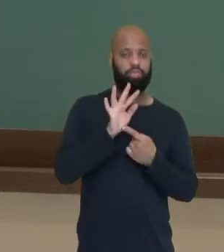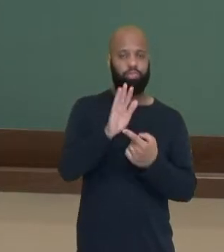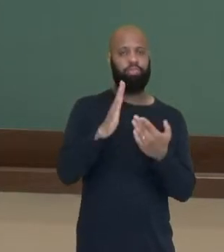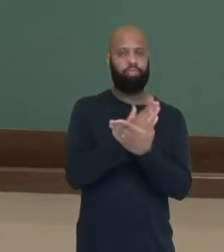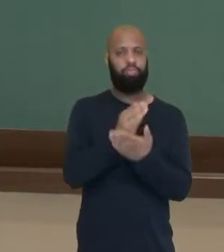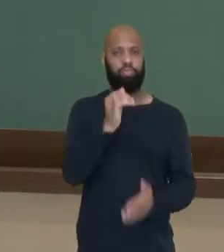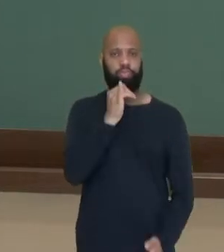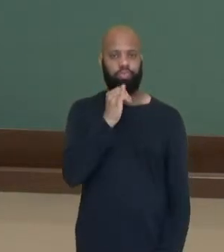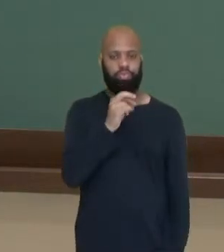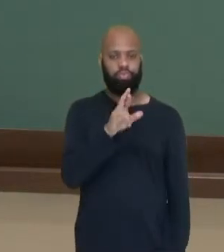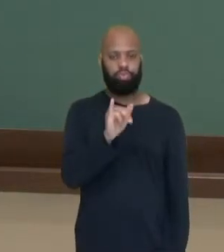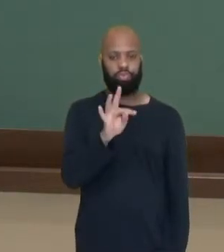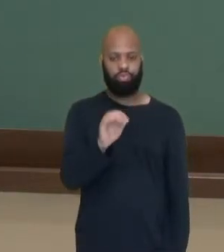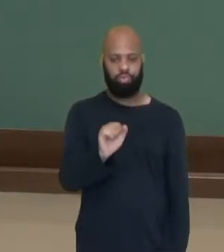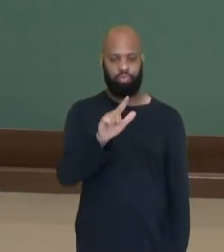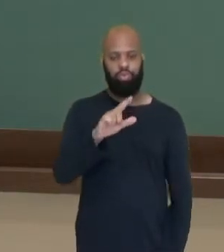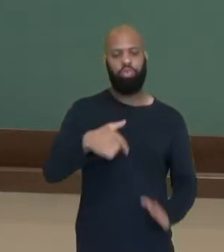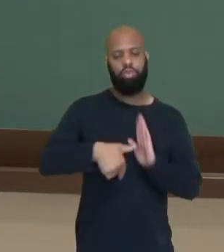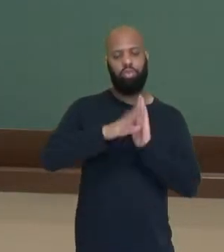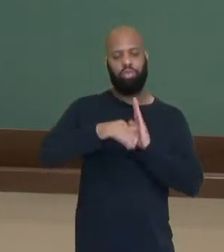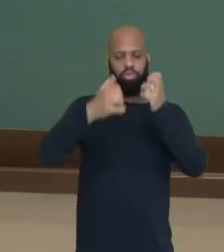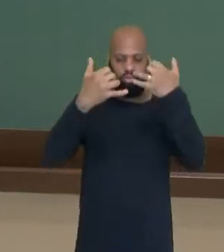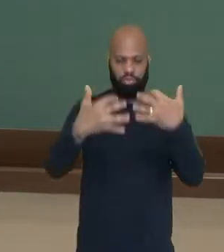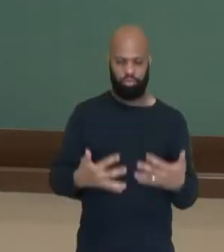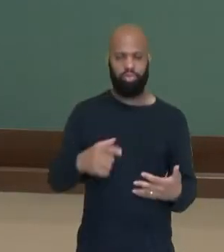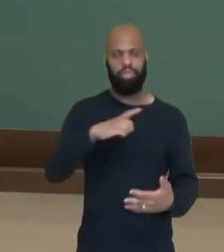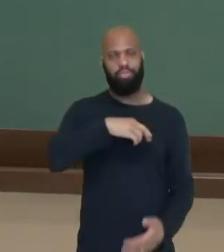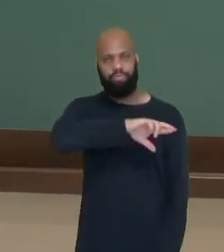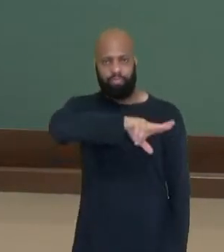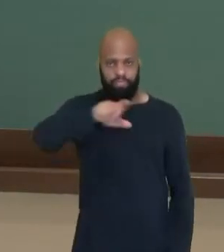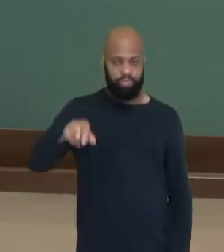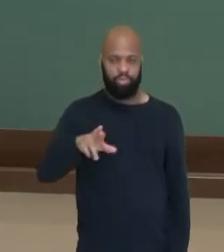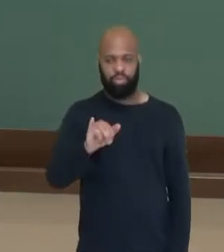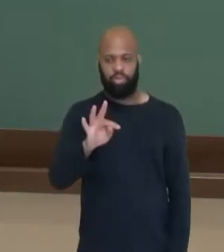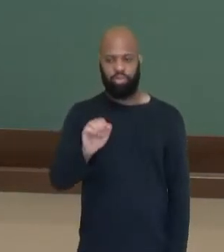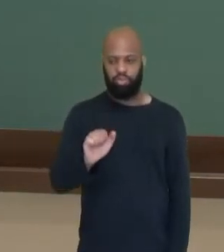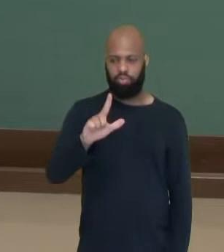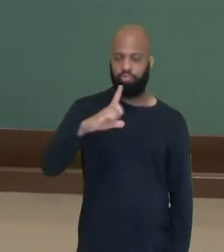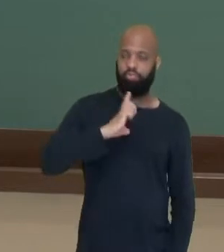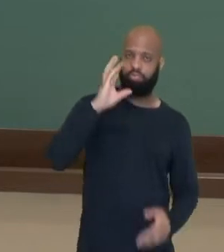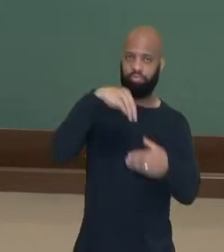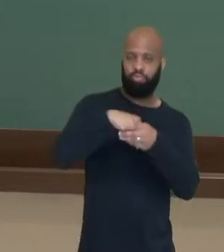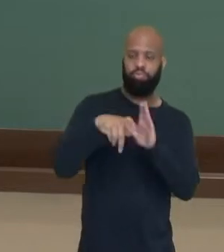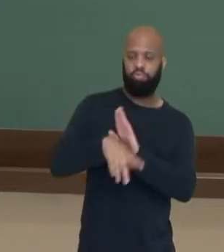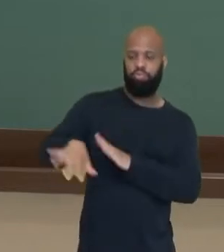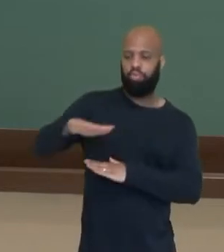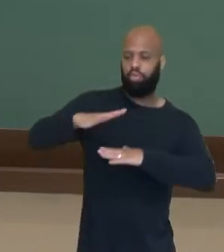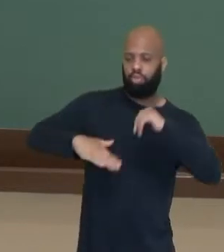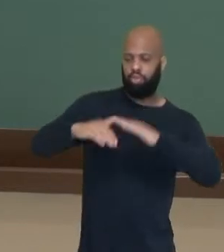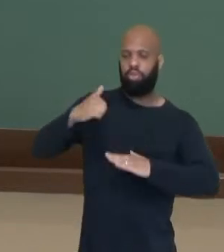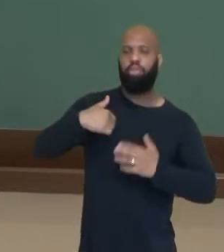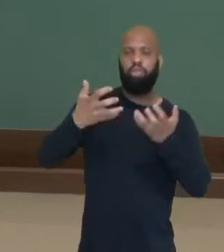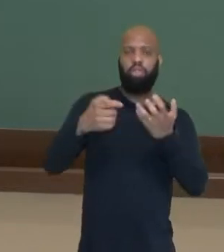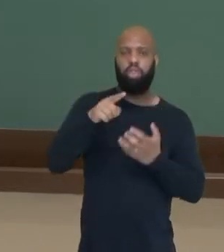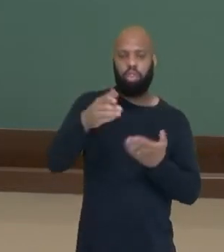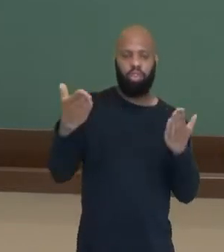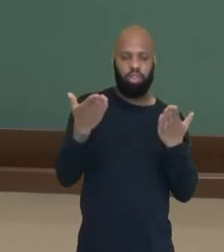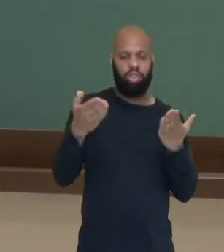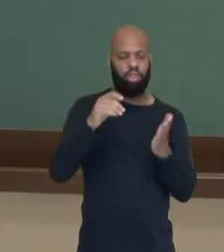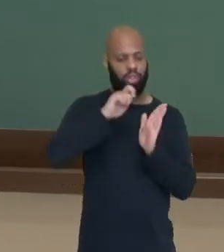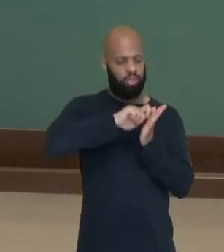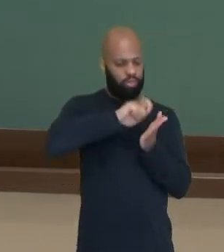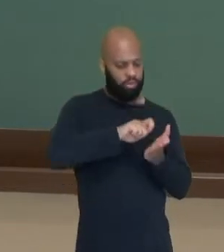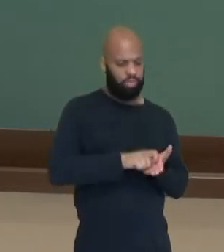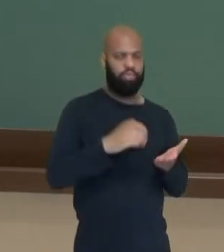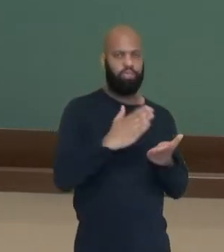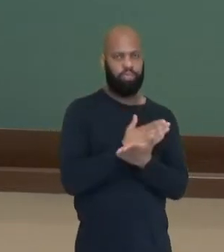desses rituais. Como eu falei para vocês, então nós temos diversos rituais dentro do mundo do sumô profissional. Eu quero que vocês tentem lembrar de